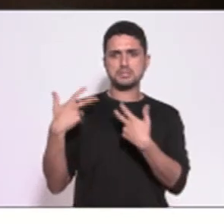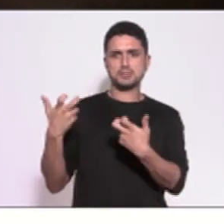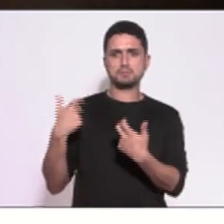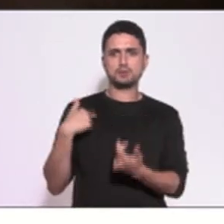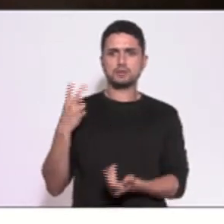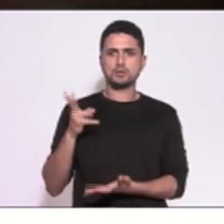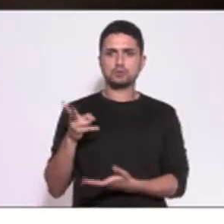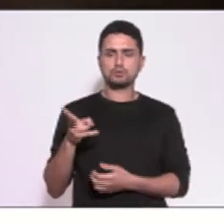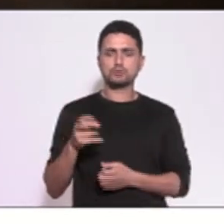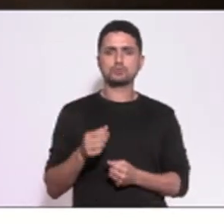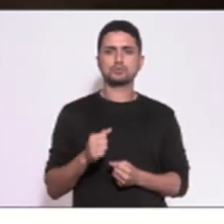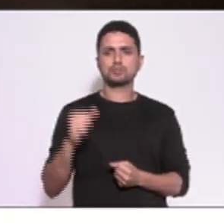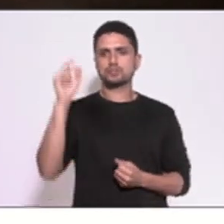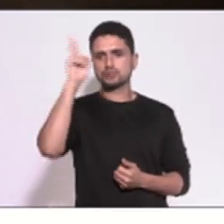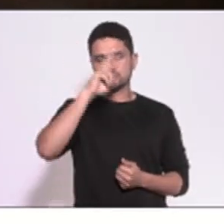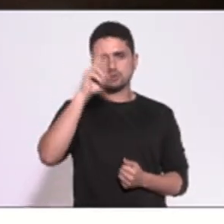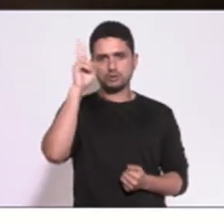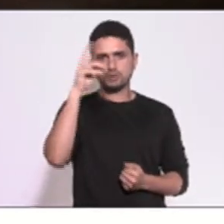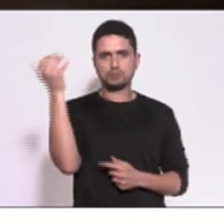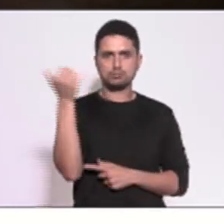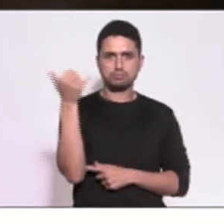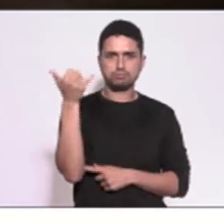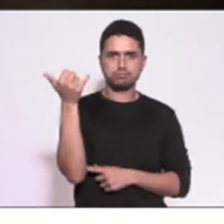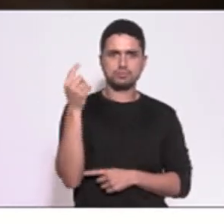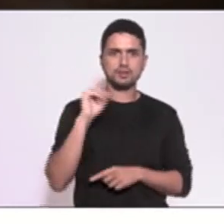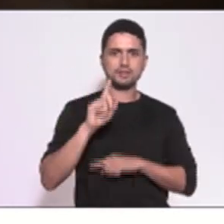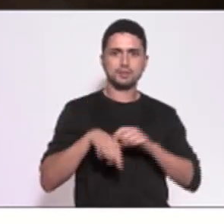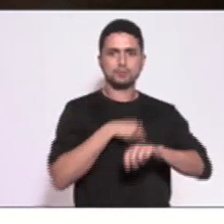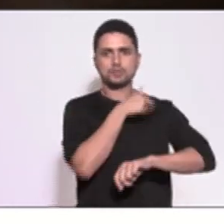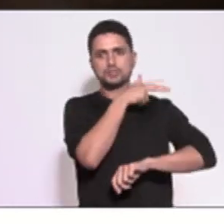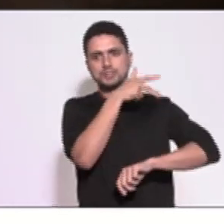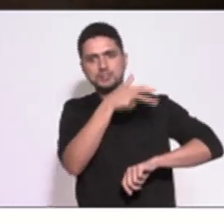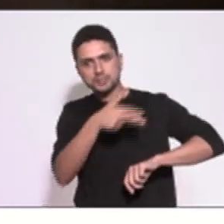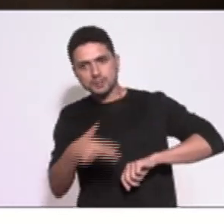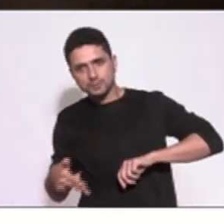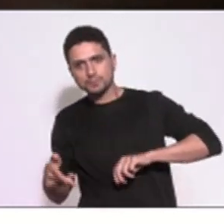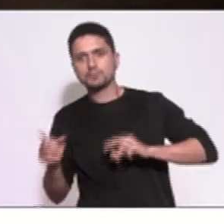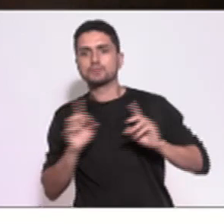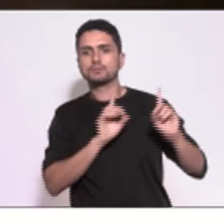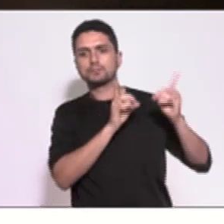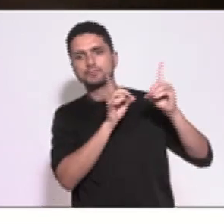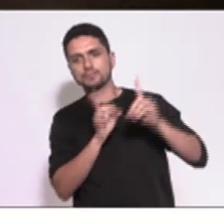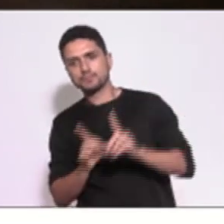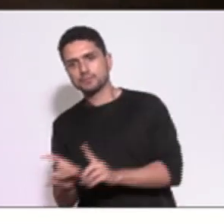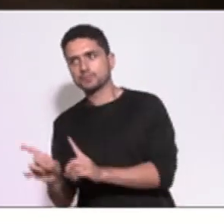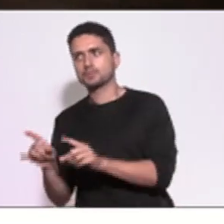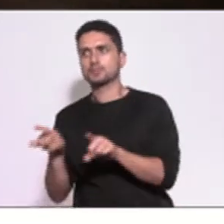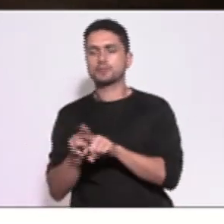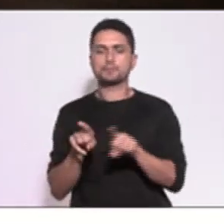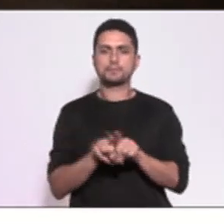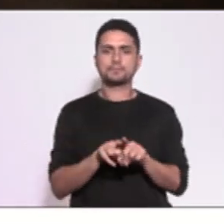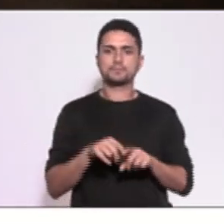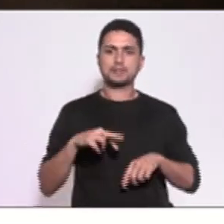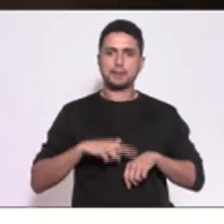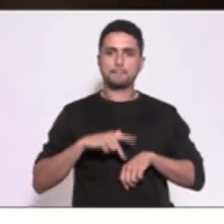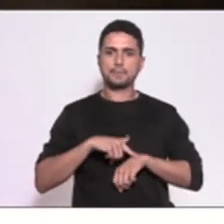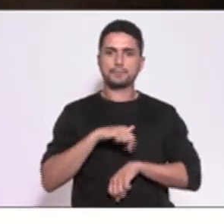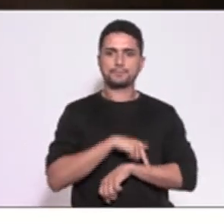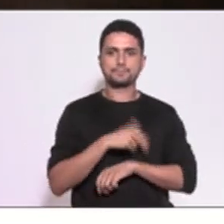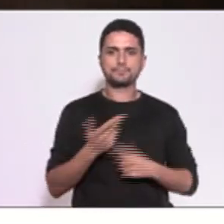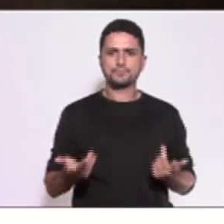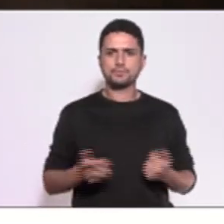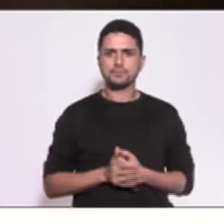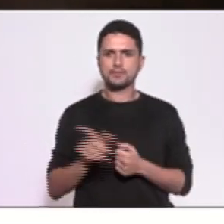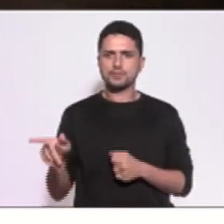a história. Depois descemos juntos, também a pé. Então veja, esse é o Ronaldo.